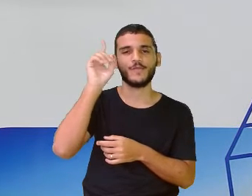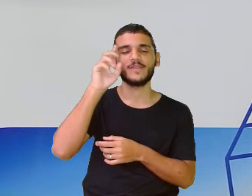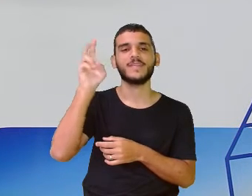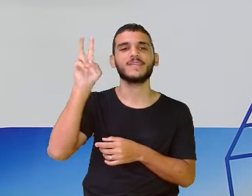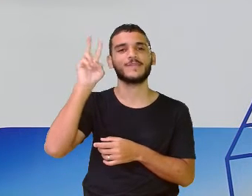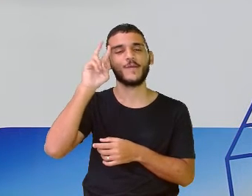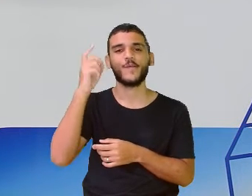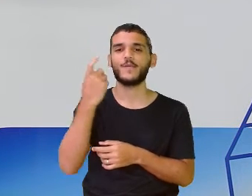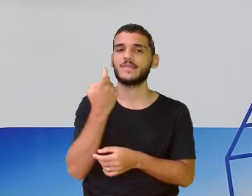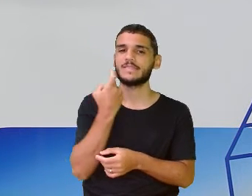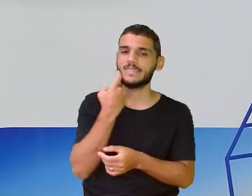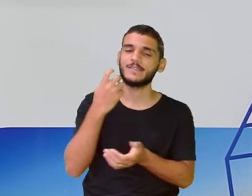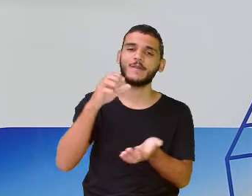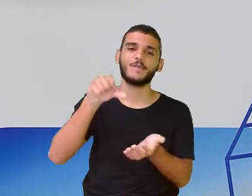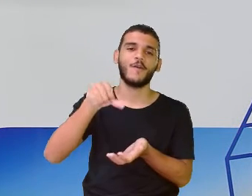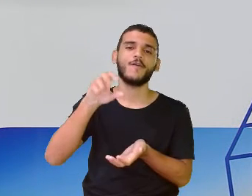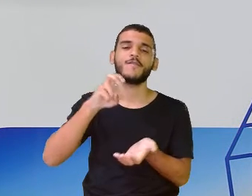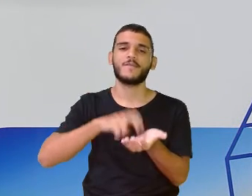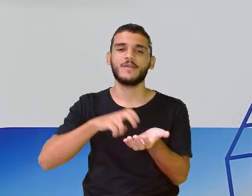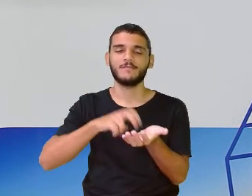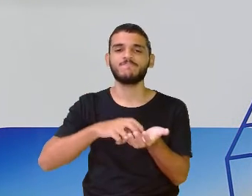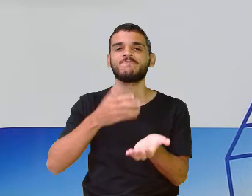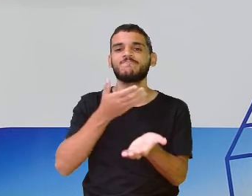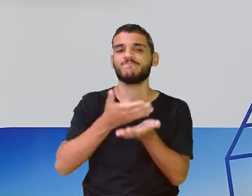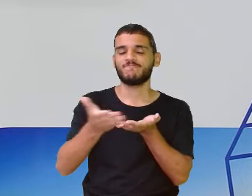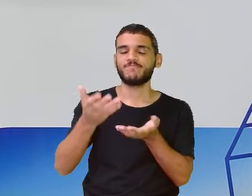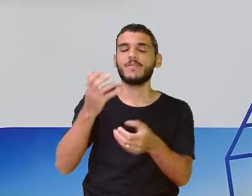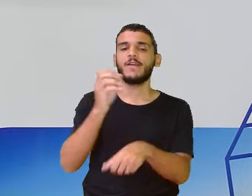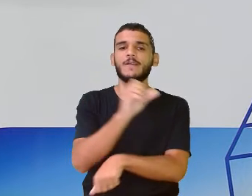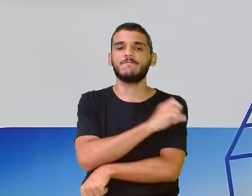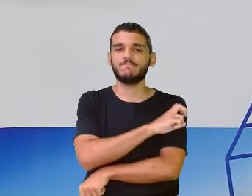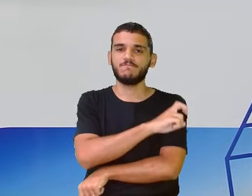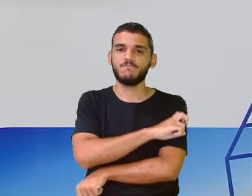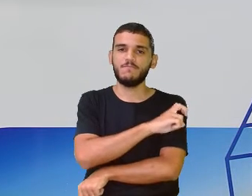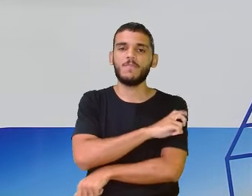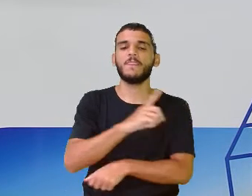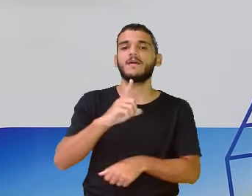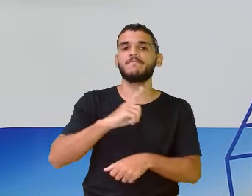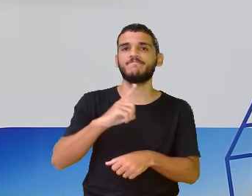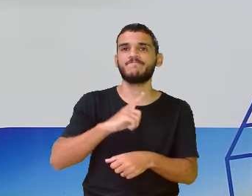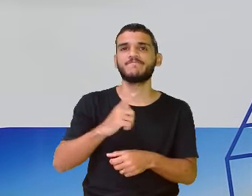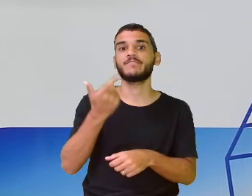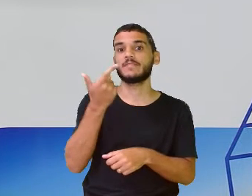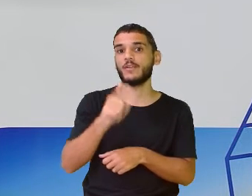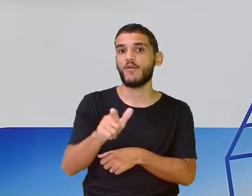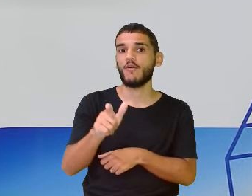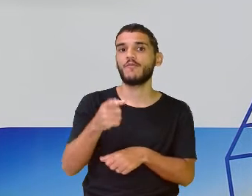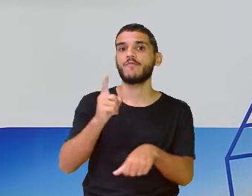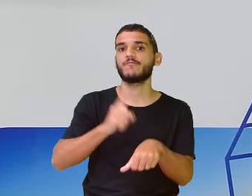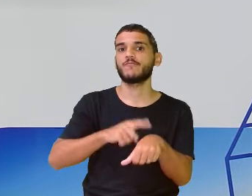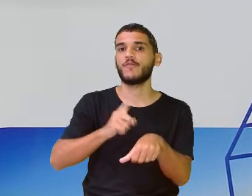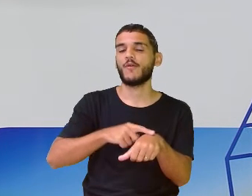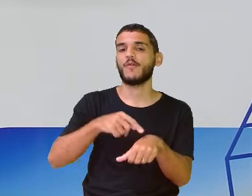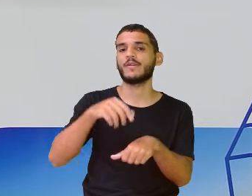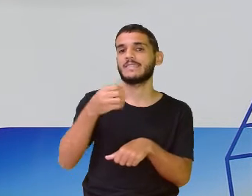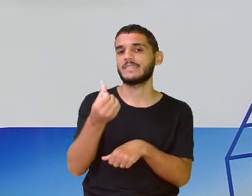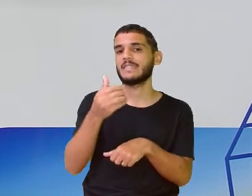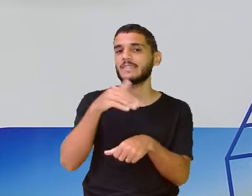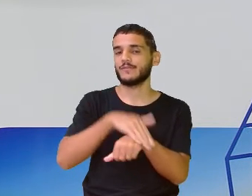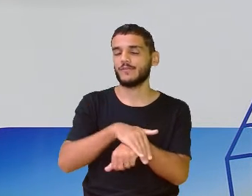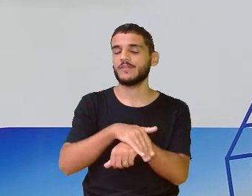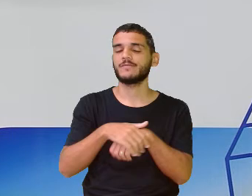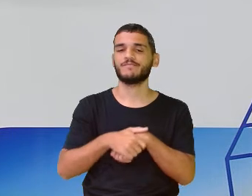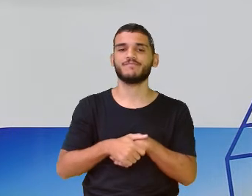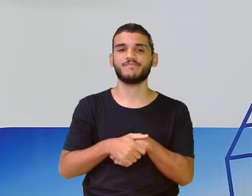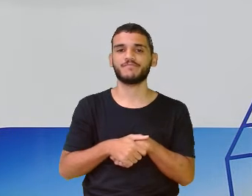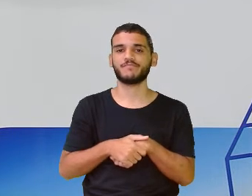às 9 da manhã, começam as aulas do quinto ano e tem reprise às 18 horas. Então, forte abraço a todo mundo que está